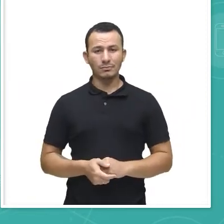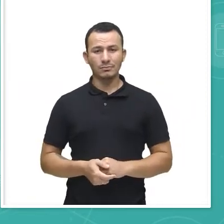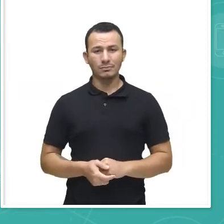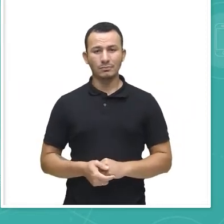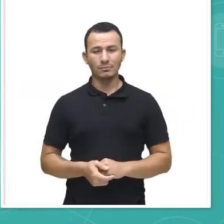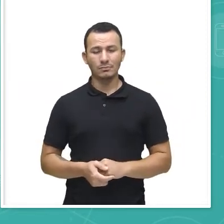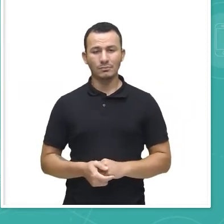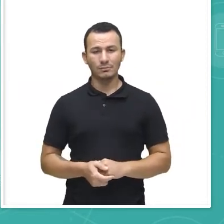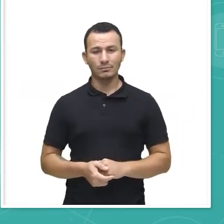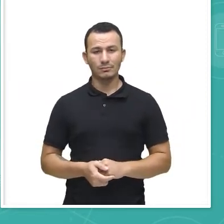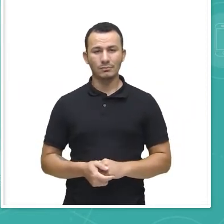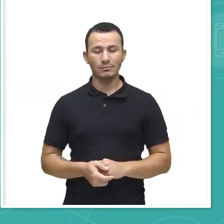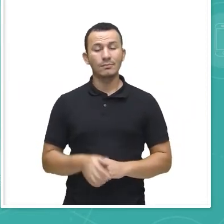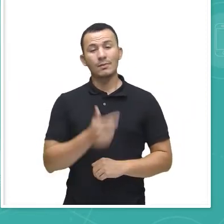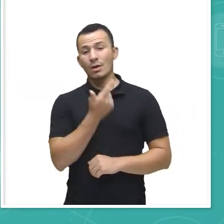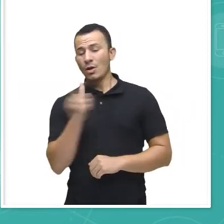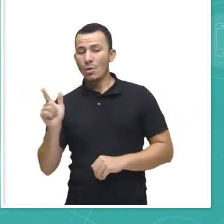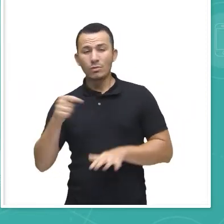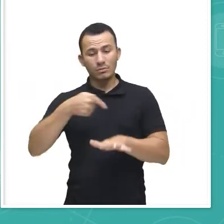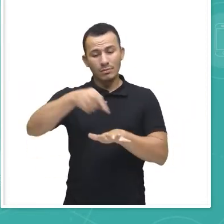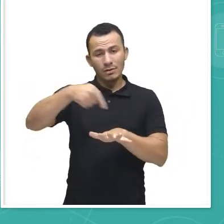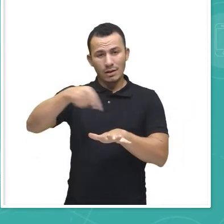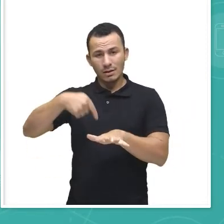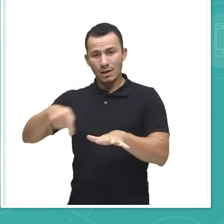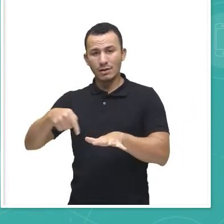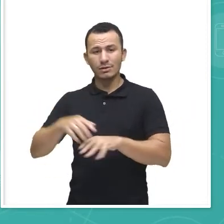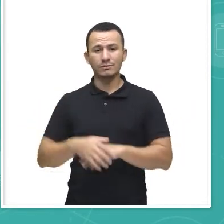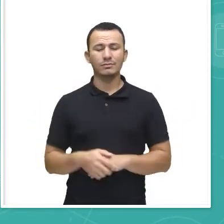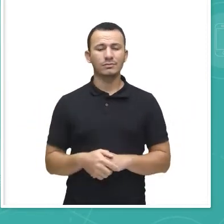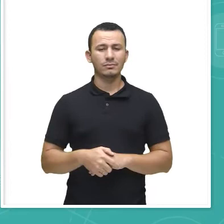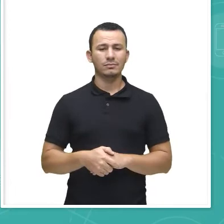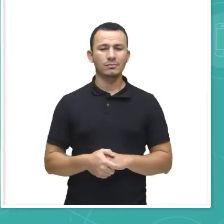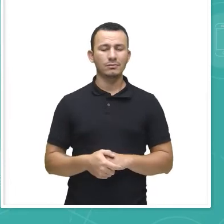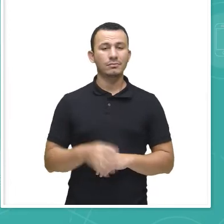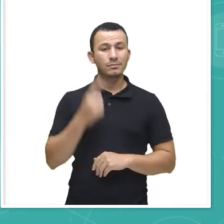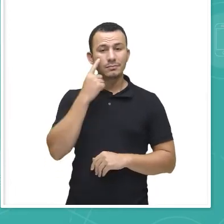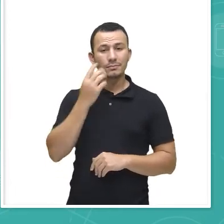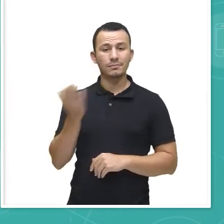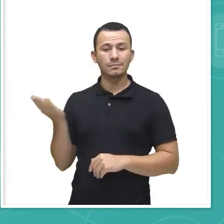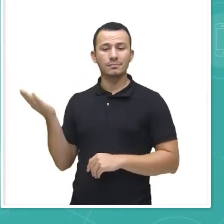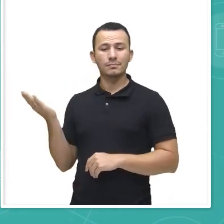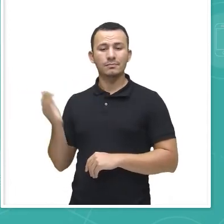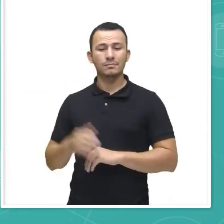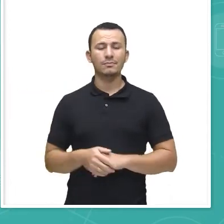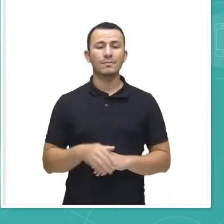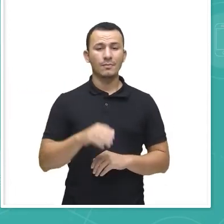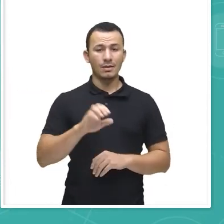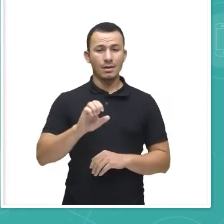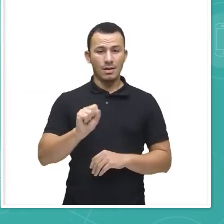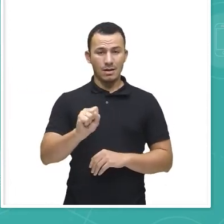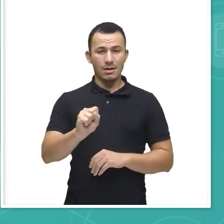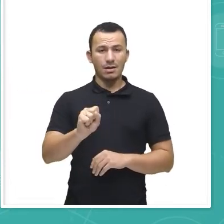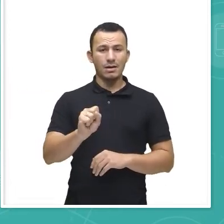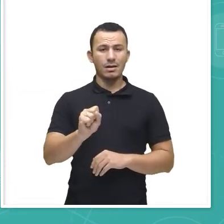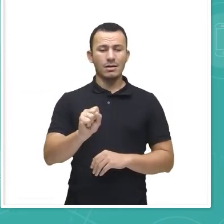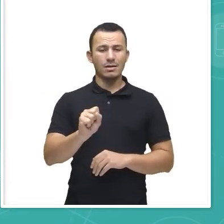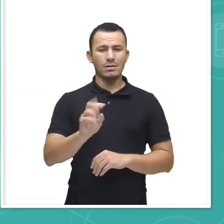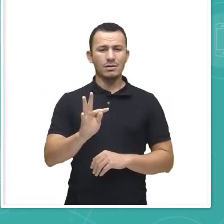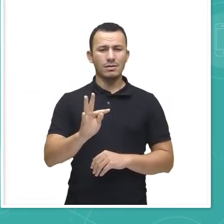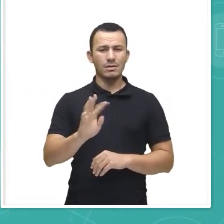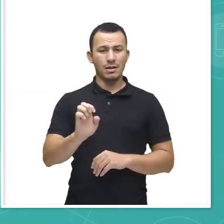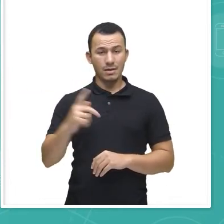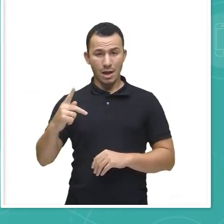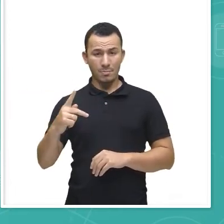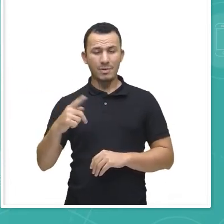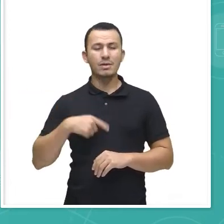Agora vamos passar para outra modalidade, que é o step. Então, o step também utiliza um outro aparelho que é muito